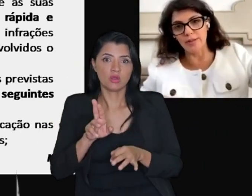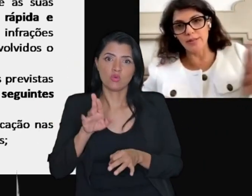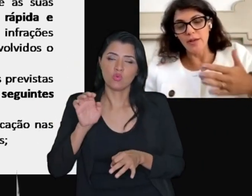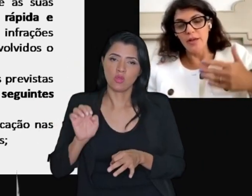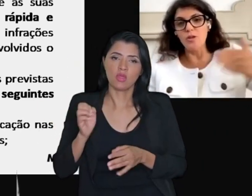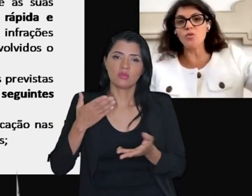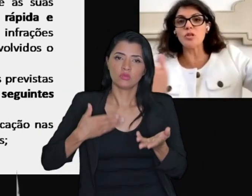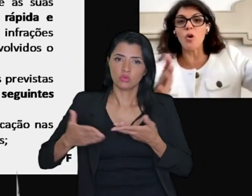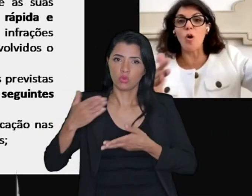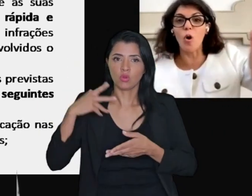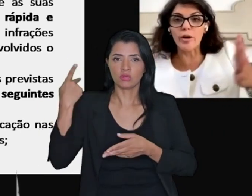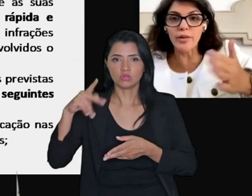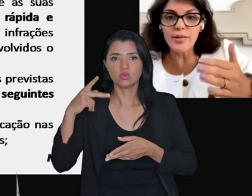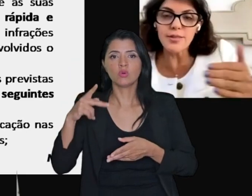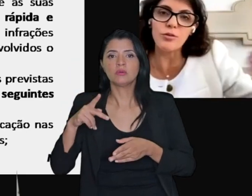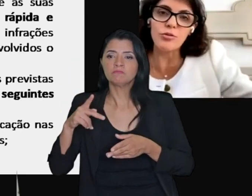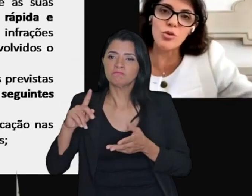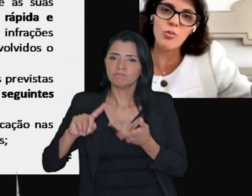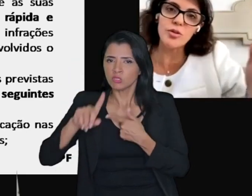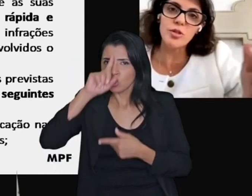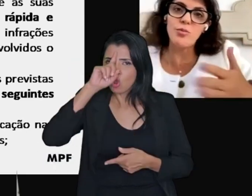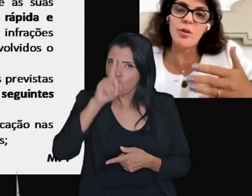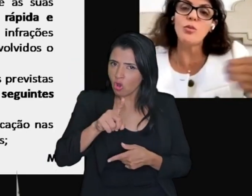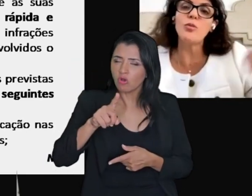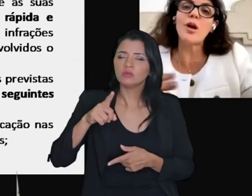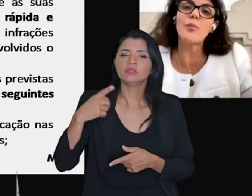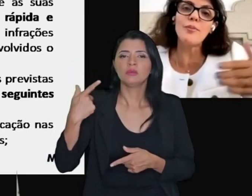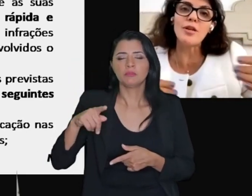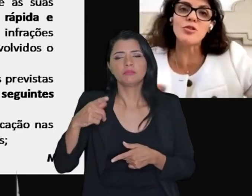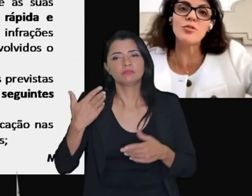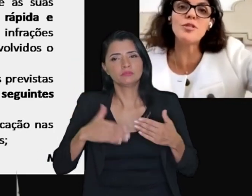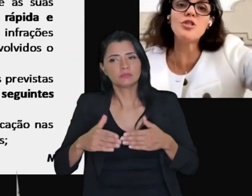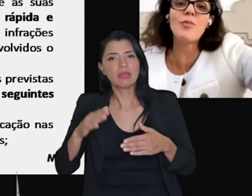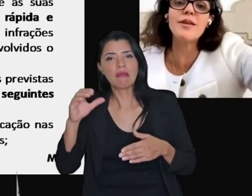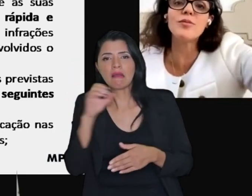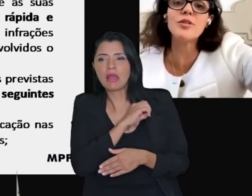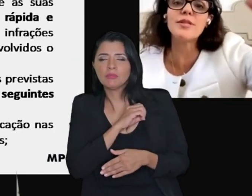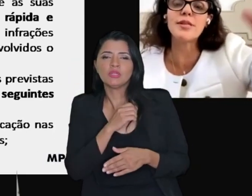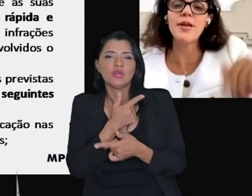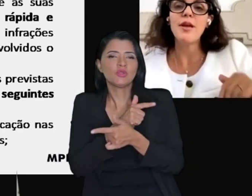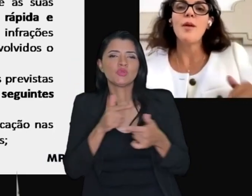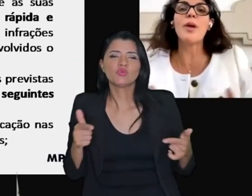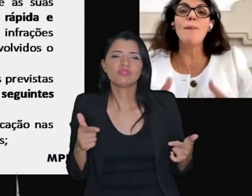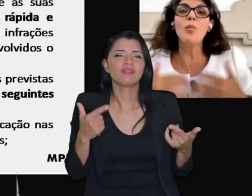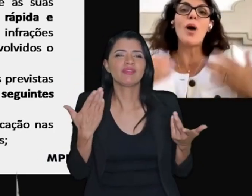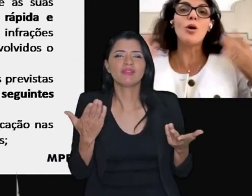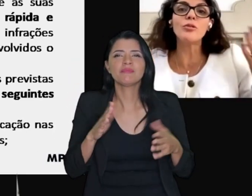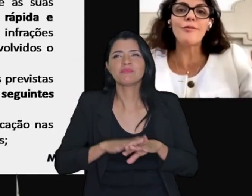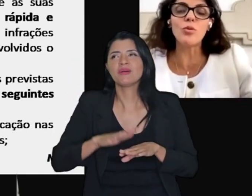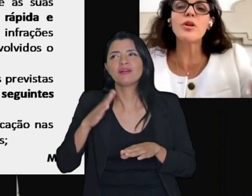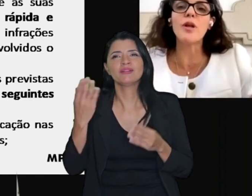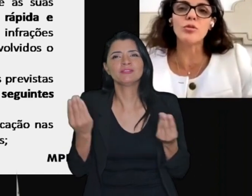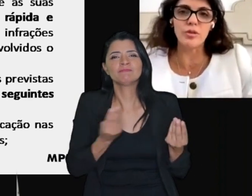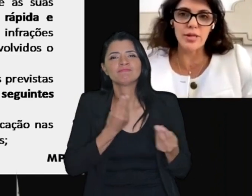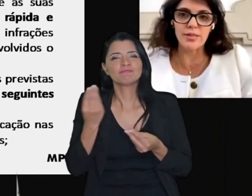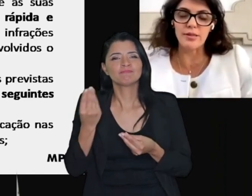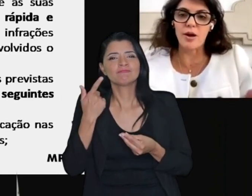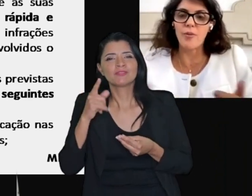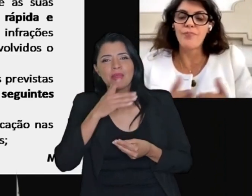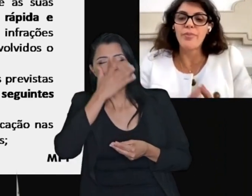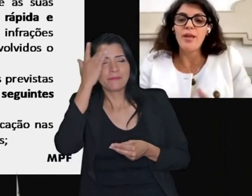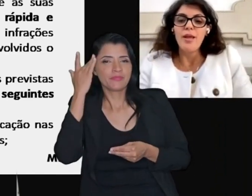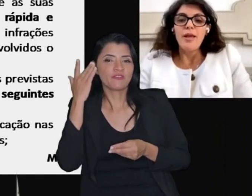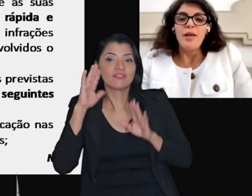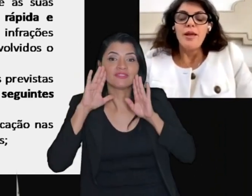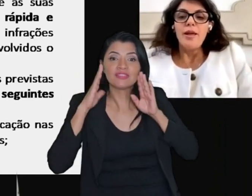suas sentenças e suas ordens dentro de um procedimento muito rapidamente. Não existe mais, vamos dizer assim, para a figura da autoridade